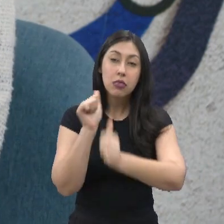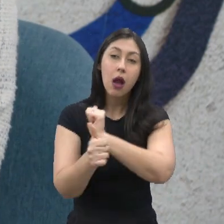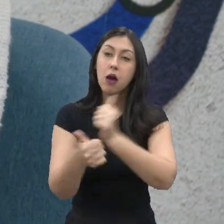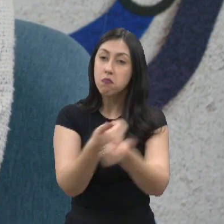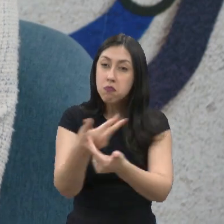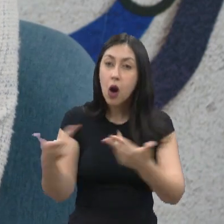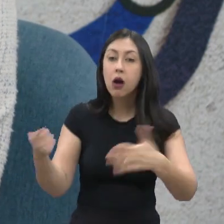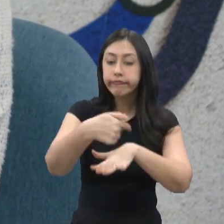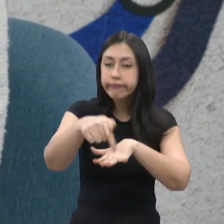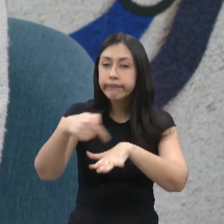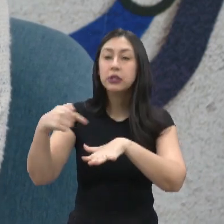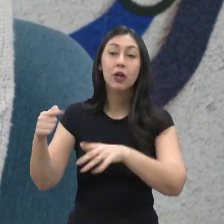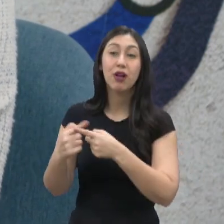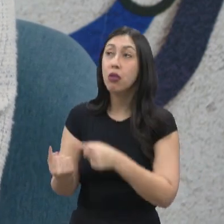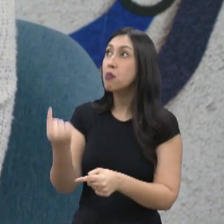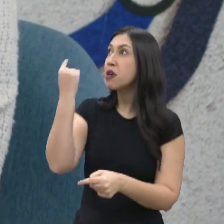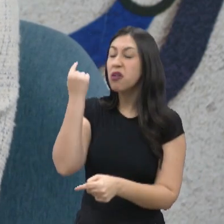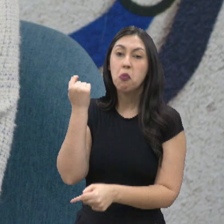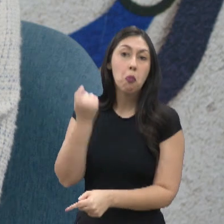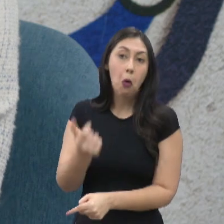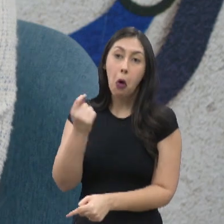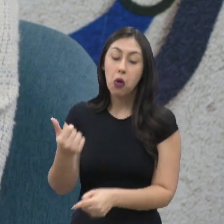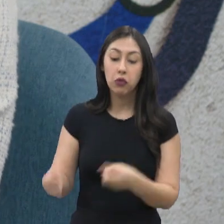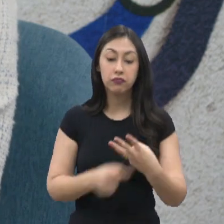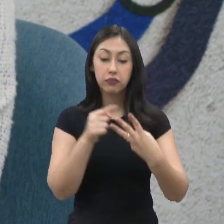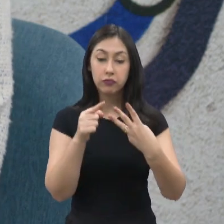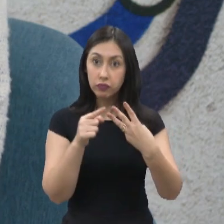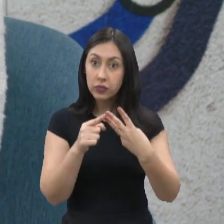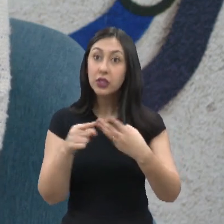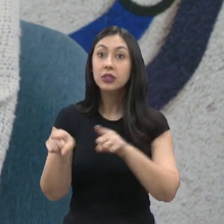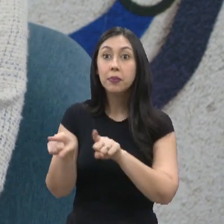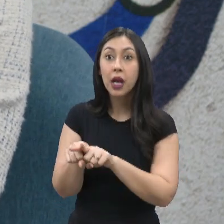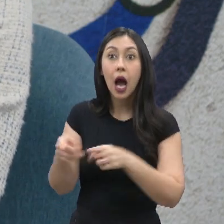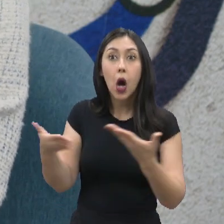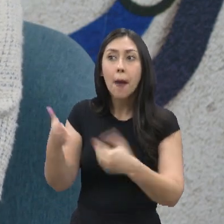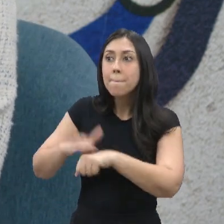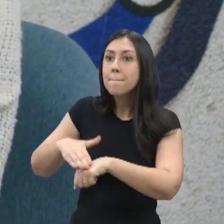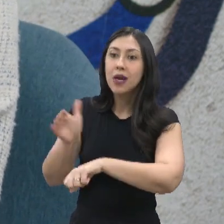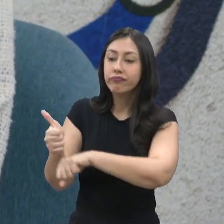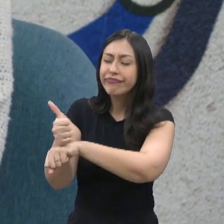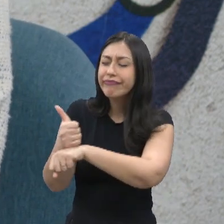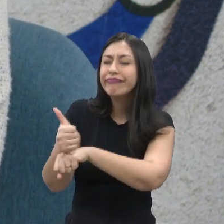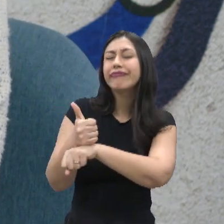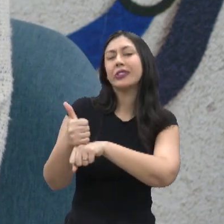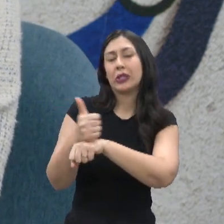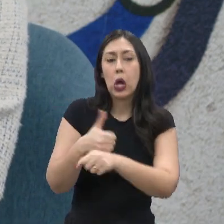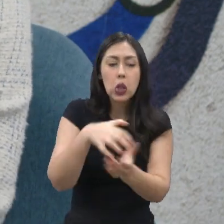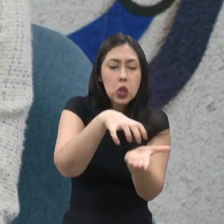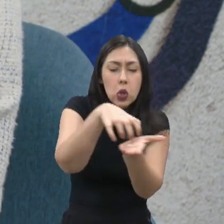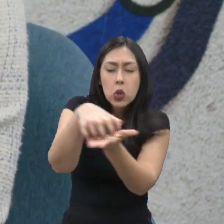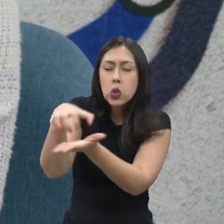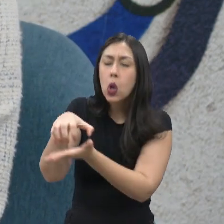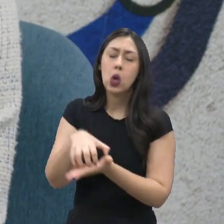diferença grande da época que eu comecei. E eu acho que o outro ponto é a profissionalização de cada setor que compõe uma academia. Então, hoje a gente